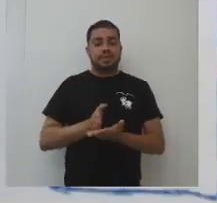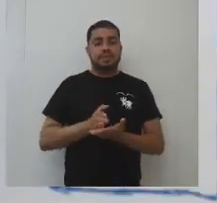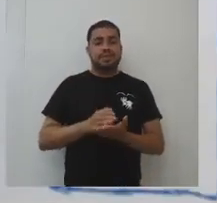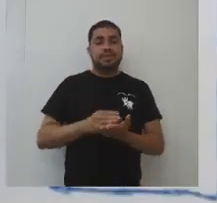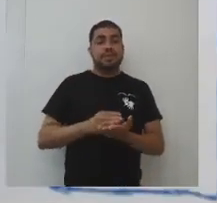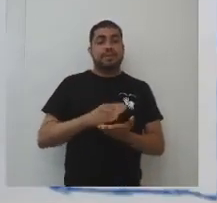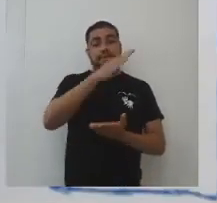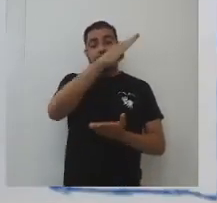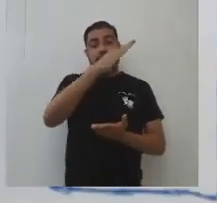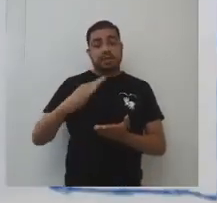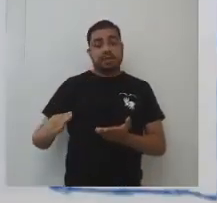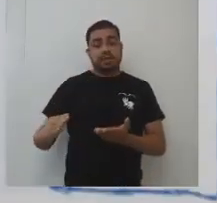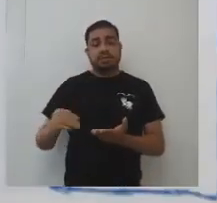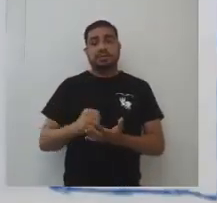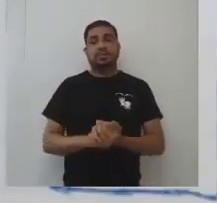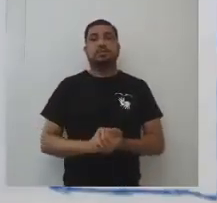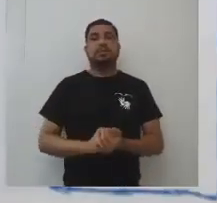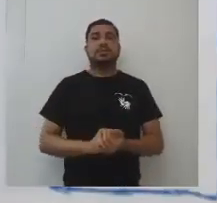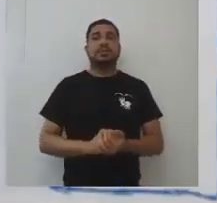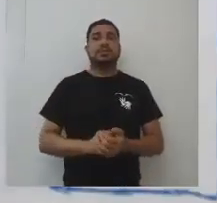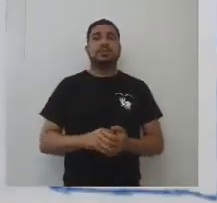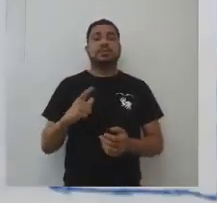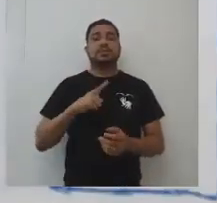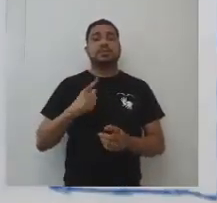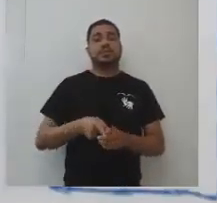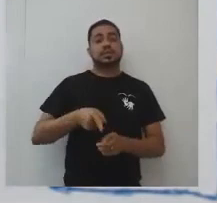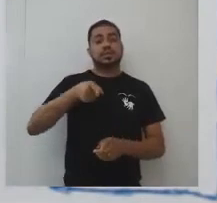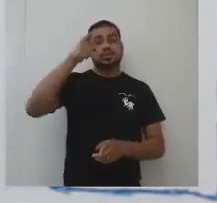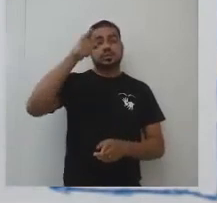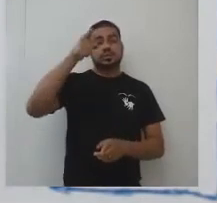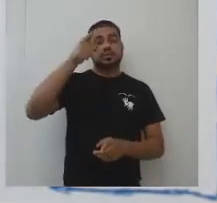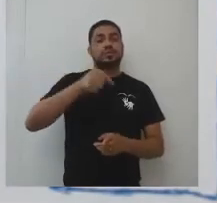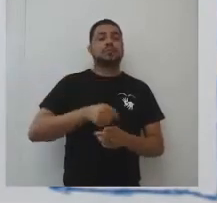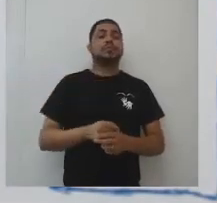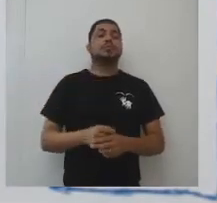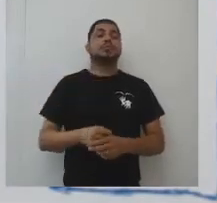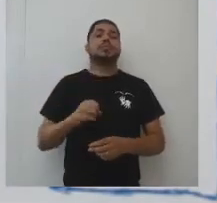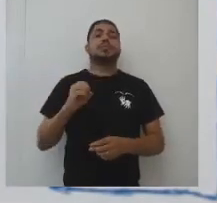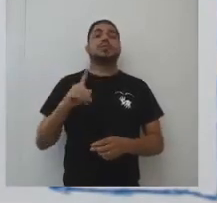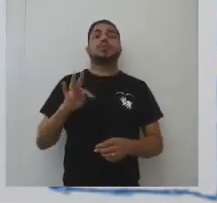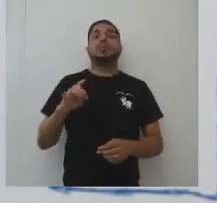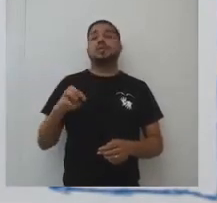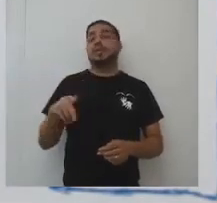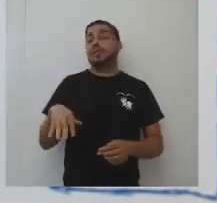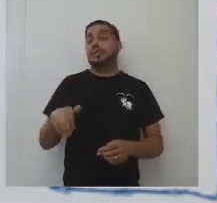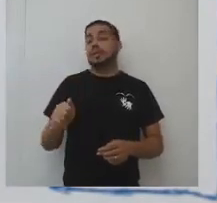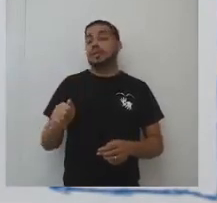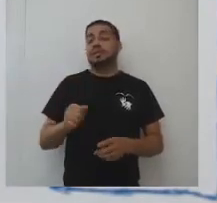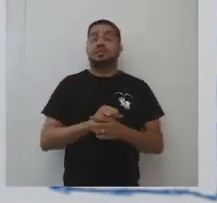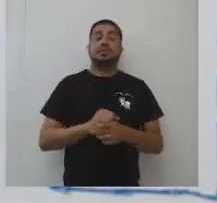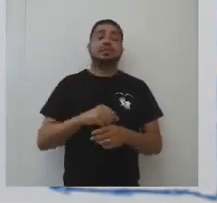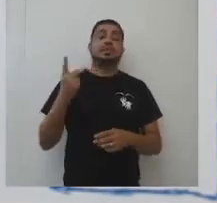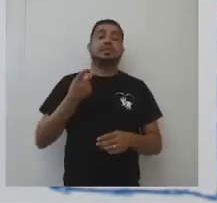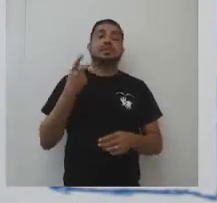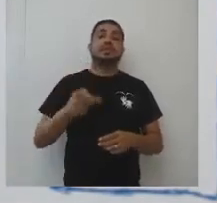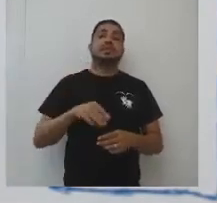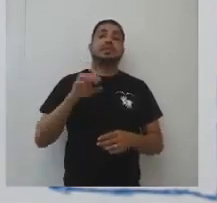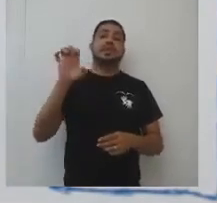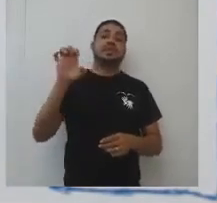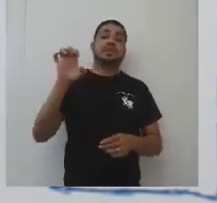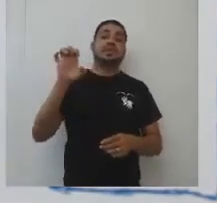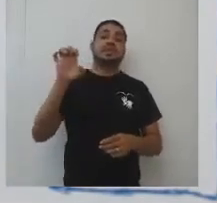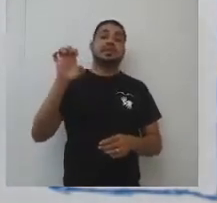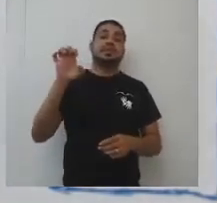vertical, chamado eixo da ordenada. Tu situou aqui o E, que representa o campo